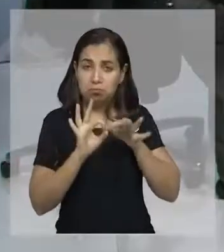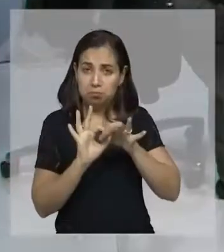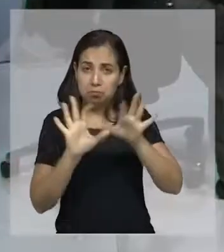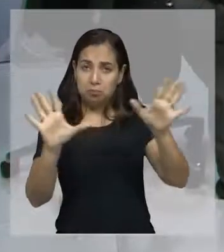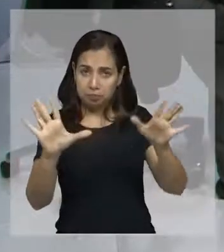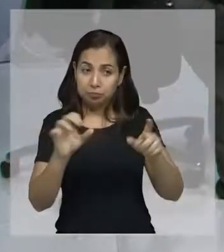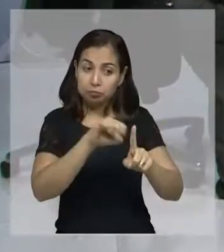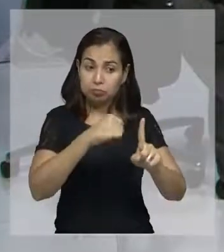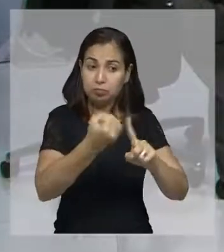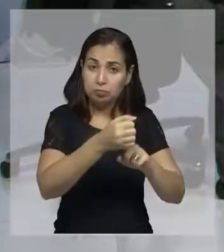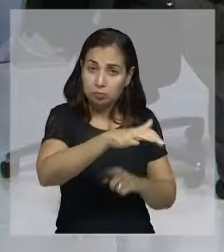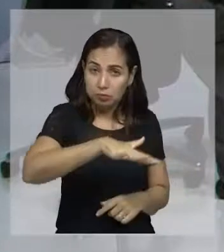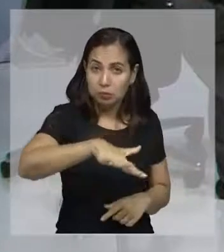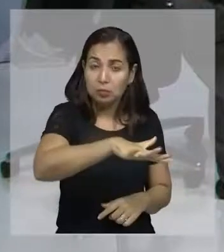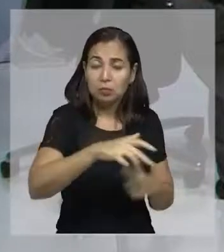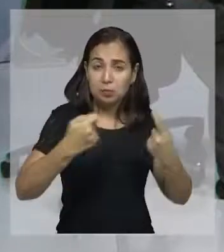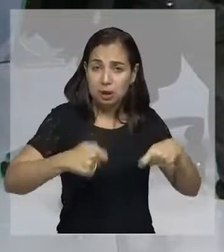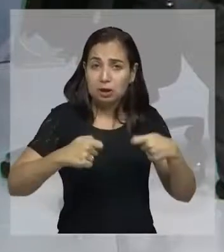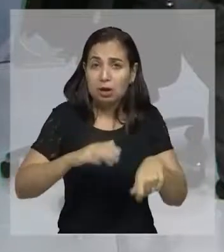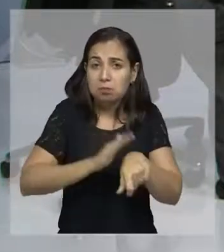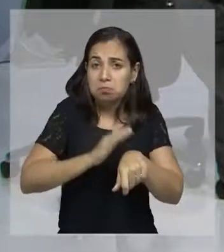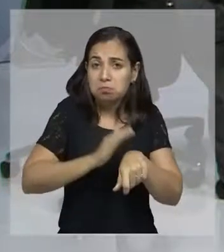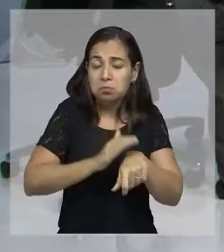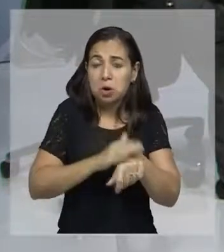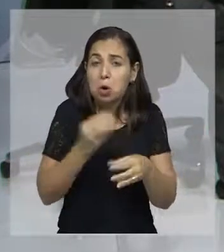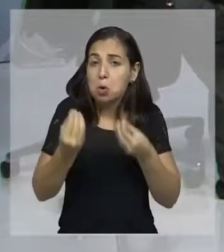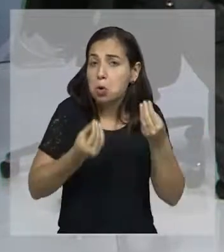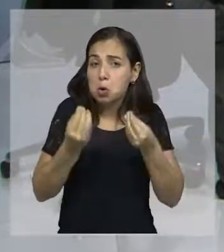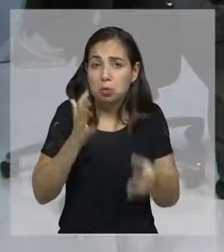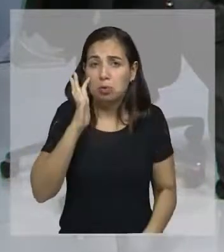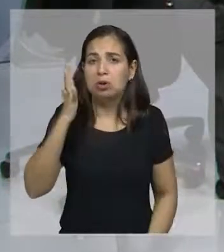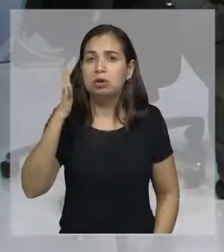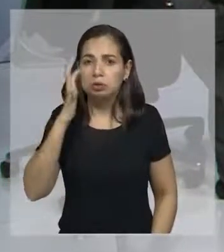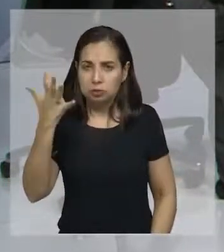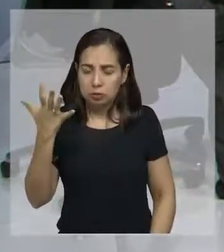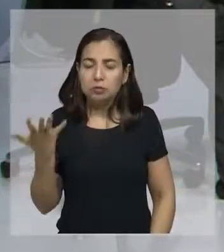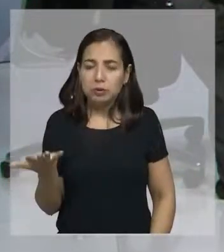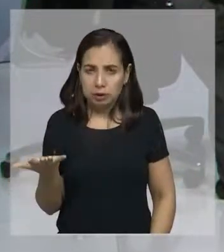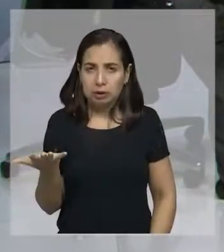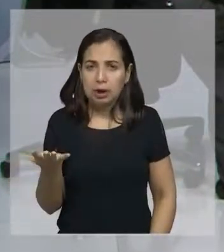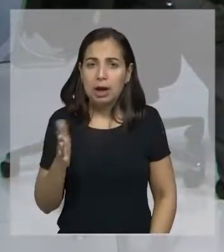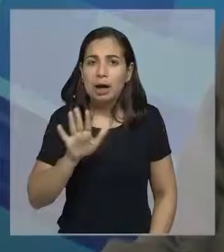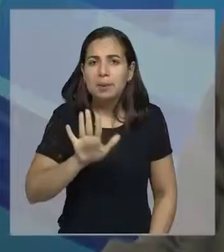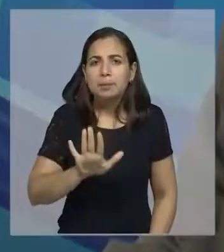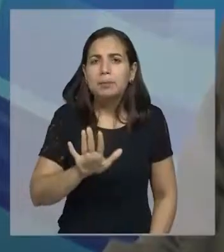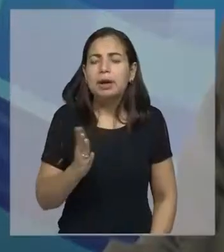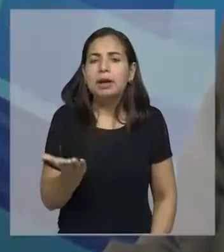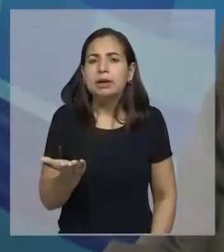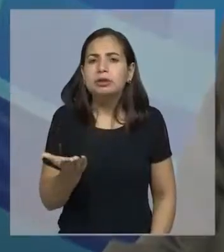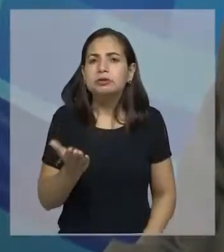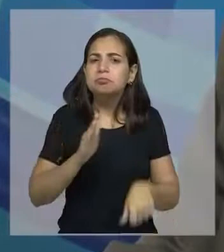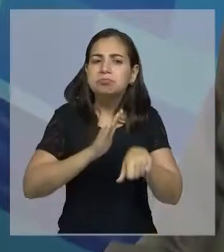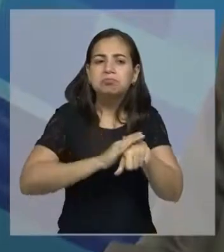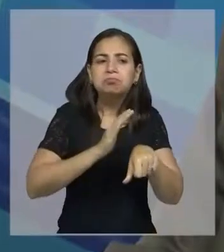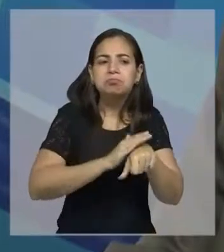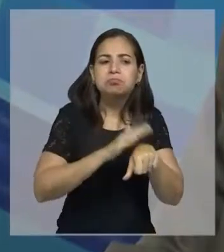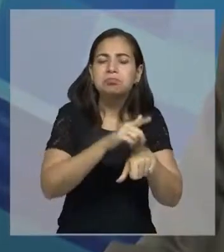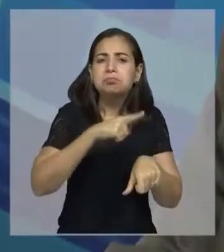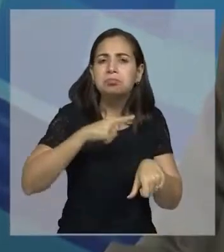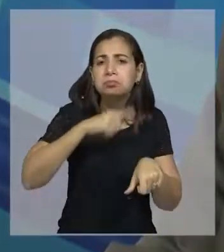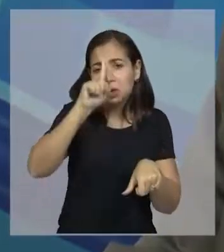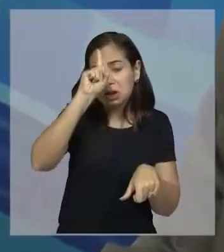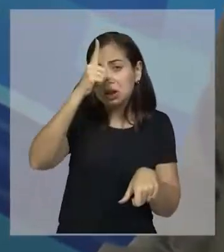ao protagonismo para a resolução dos seus próprios problemas. Embora não criada por ela enquanto sociedade, em sua maioria, sim pela elite